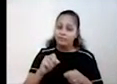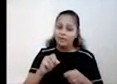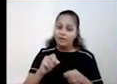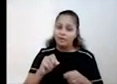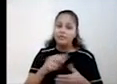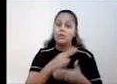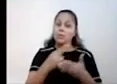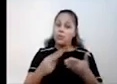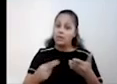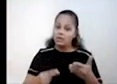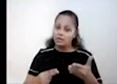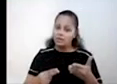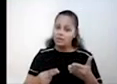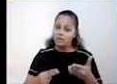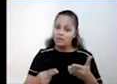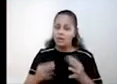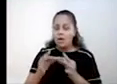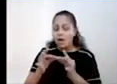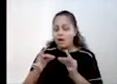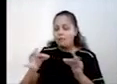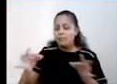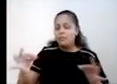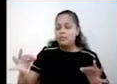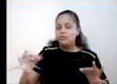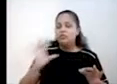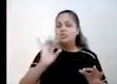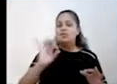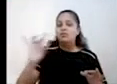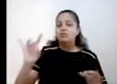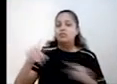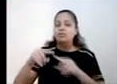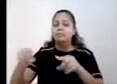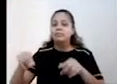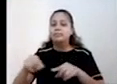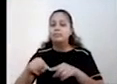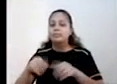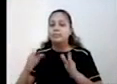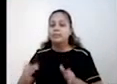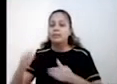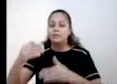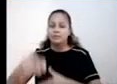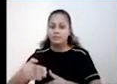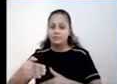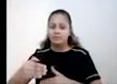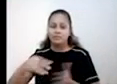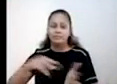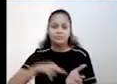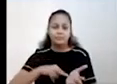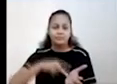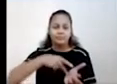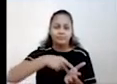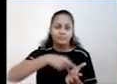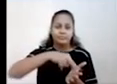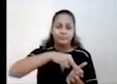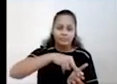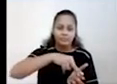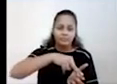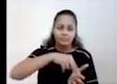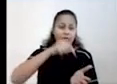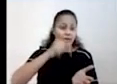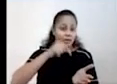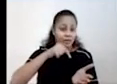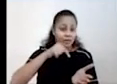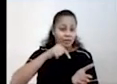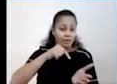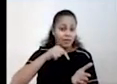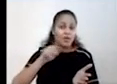dos cômodos. Tire as medidas de cada cômodo. Use passos largos para fazer a medição. Cada passo